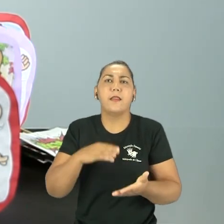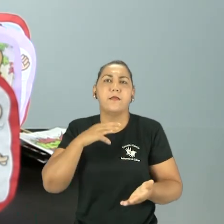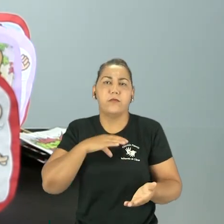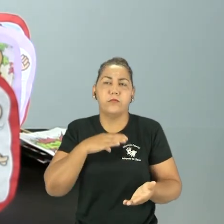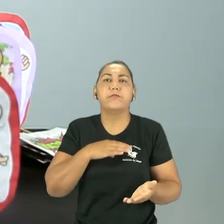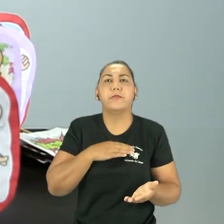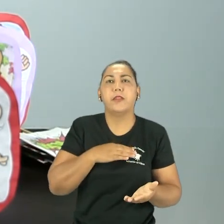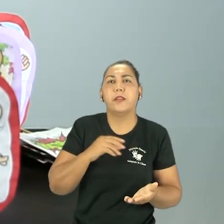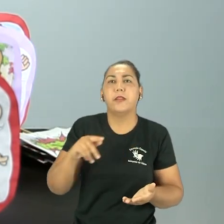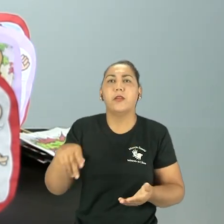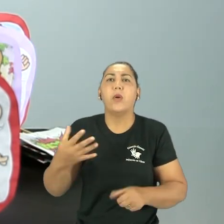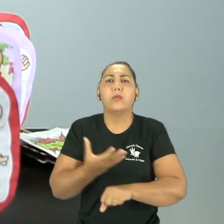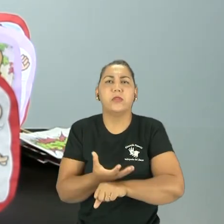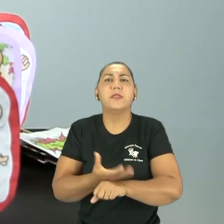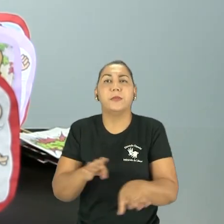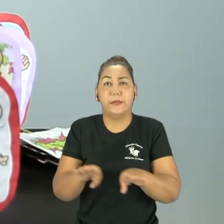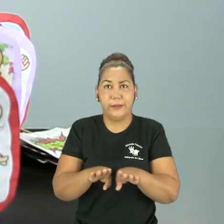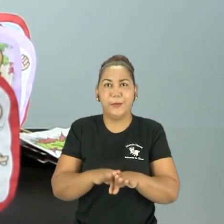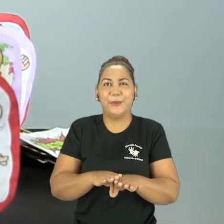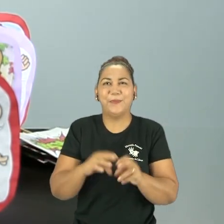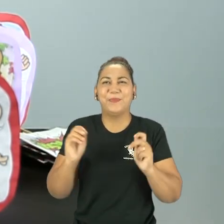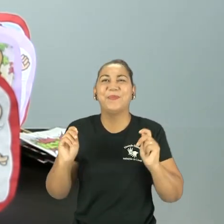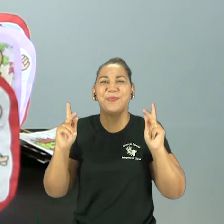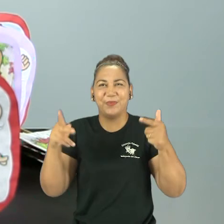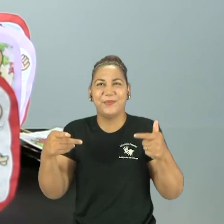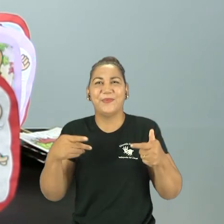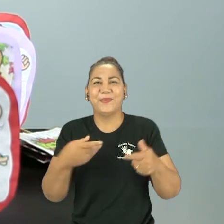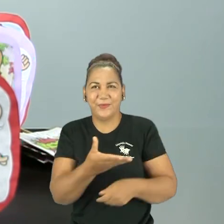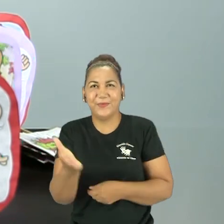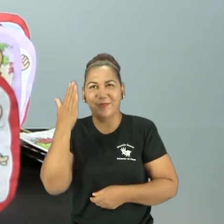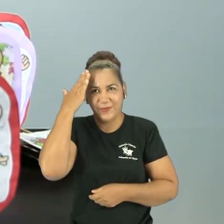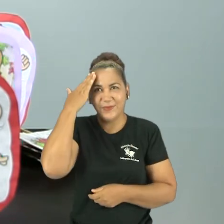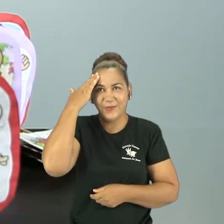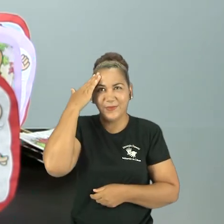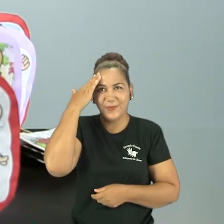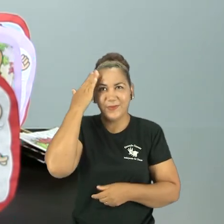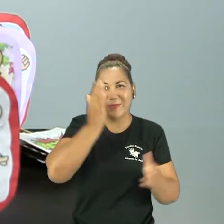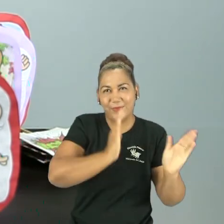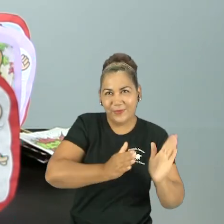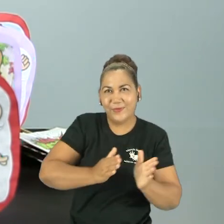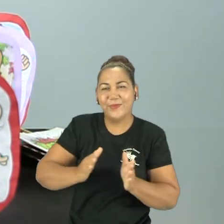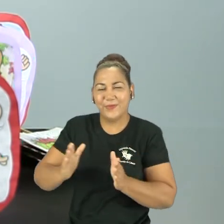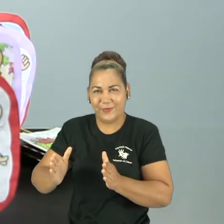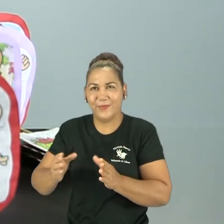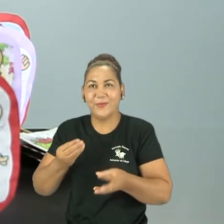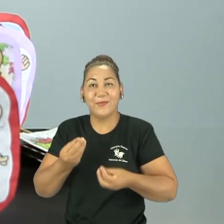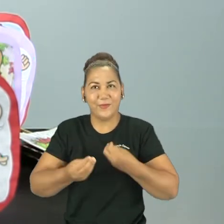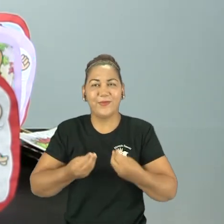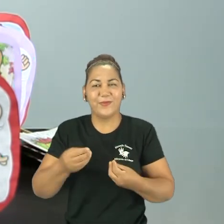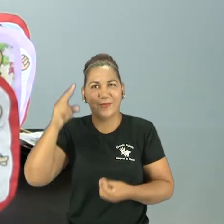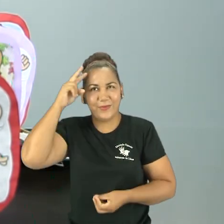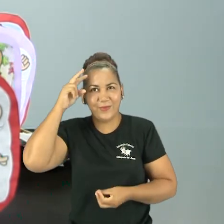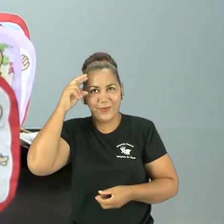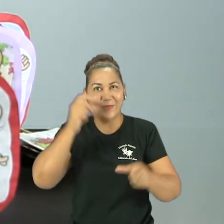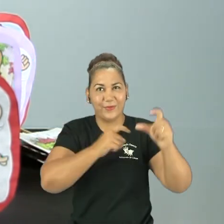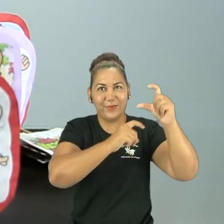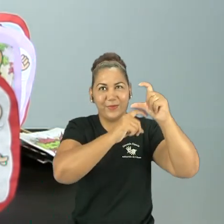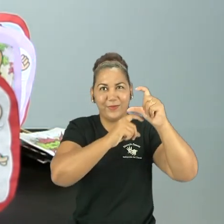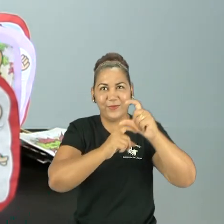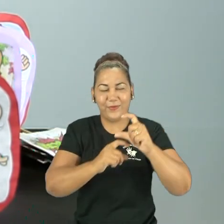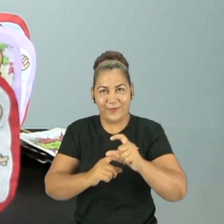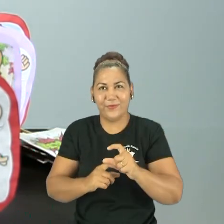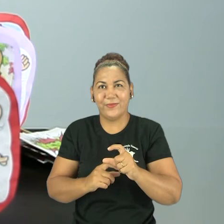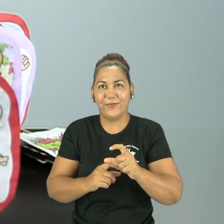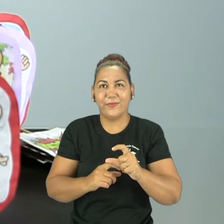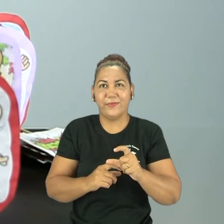matéria também. Ok, crianças? Vocês aprenderam passo a passo como é, né, uma história em